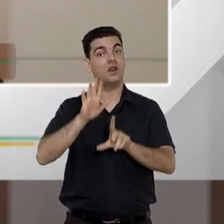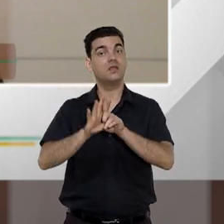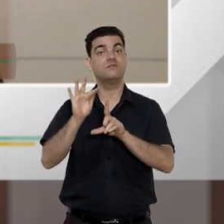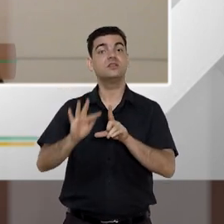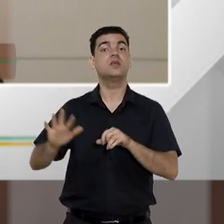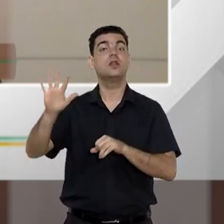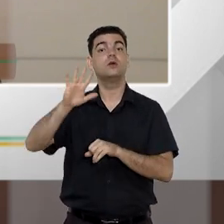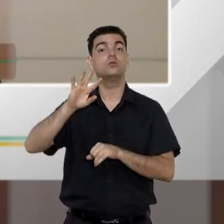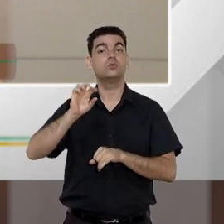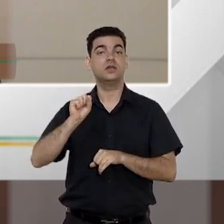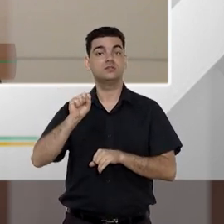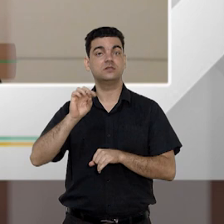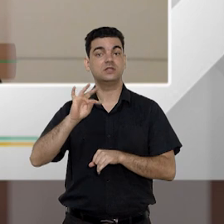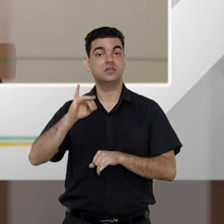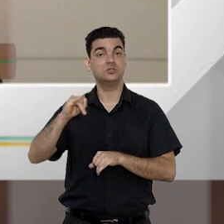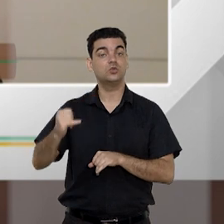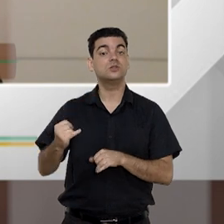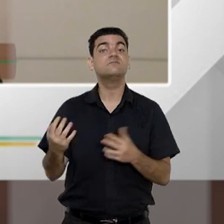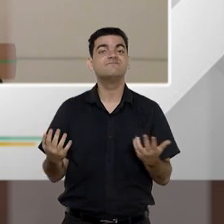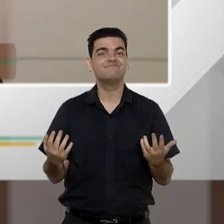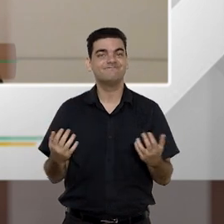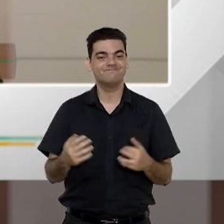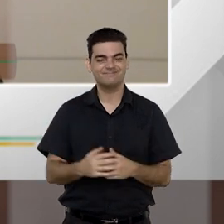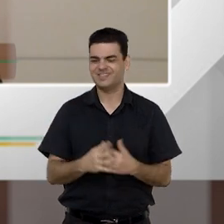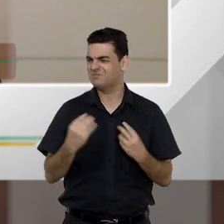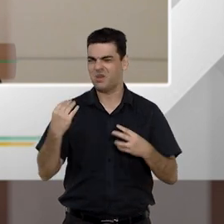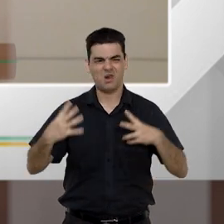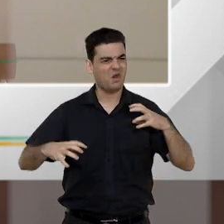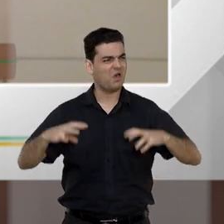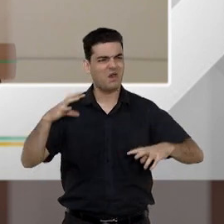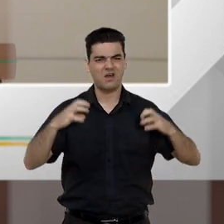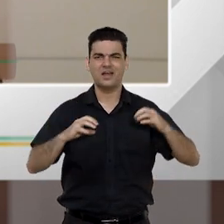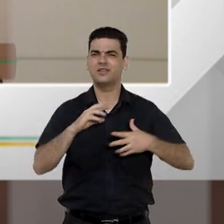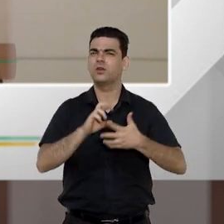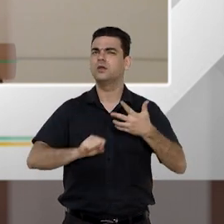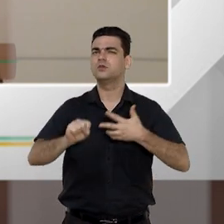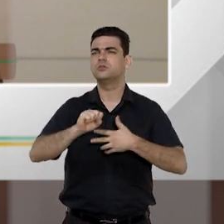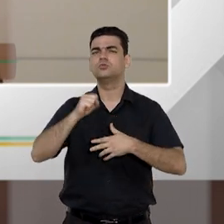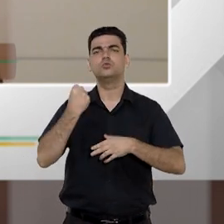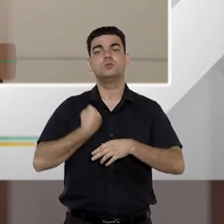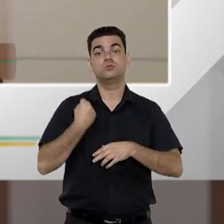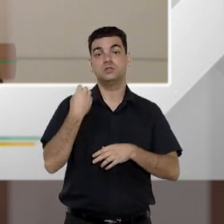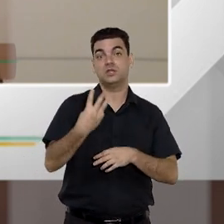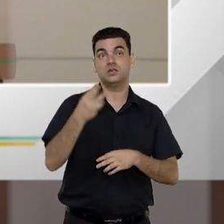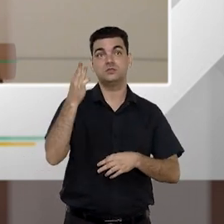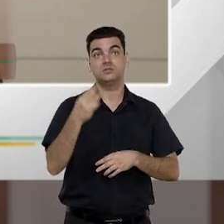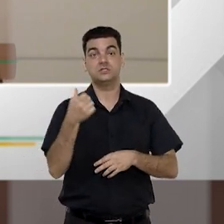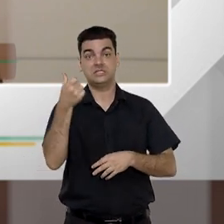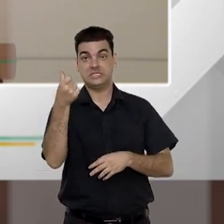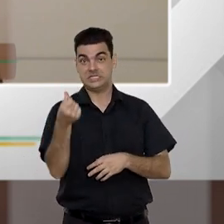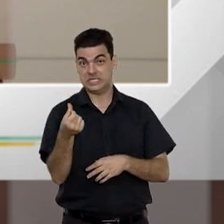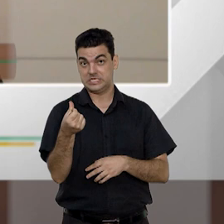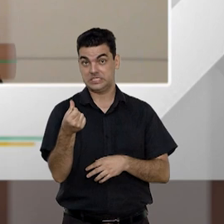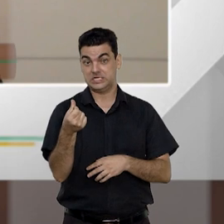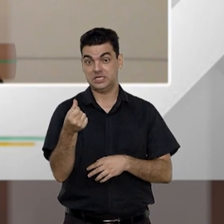à interpretação de lei federal do STJ? E aí foi criada a polêmica resolução número 3 de